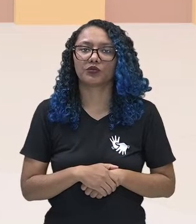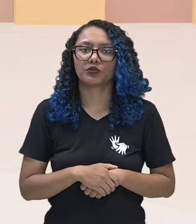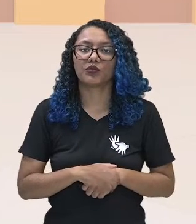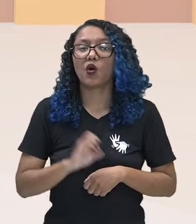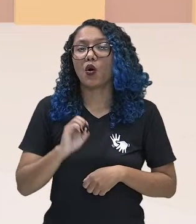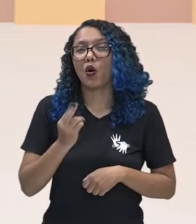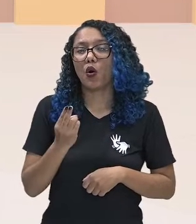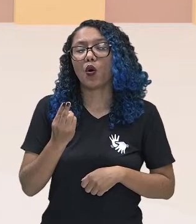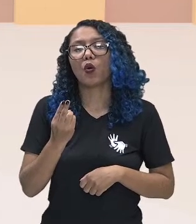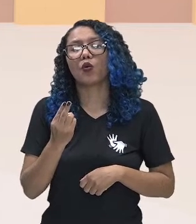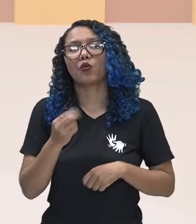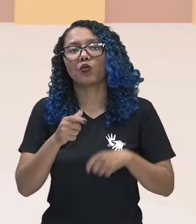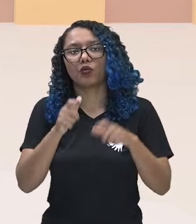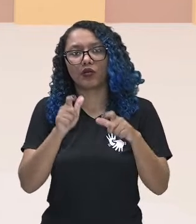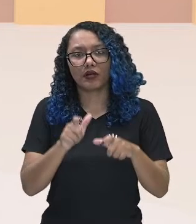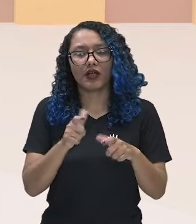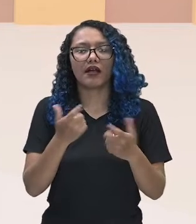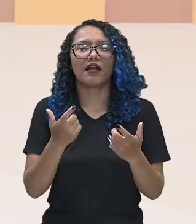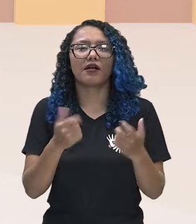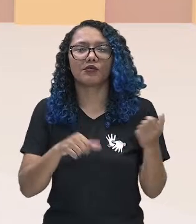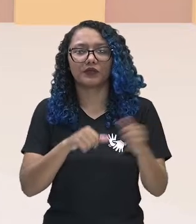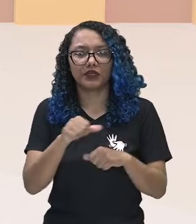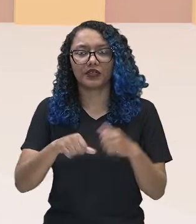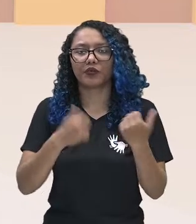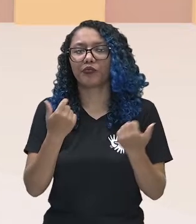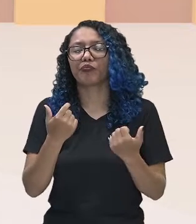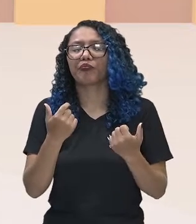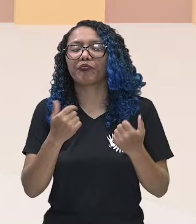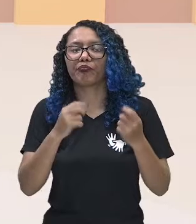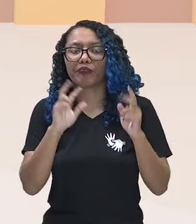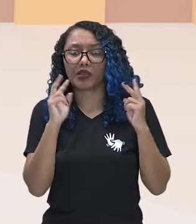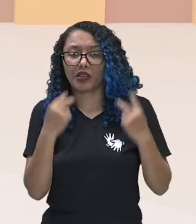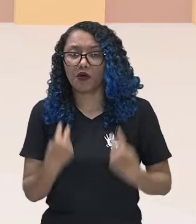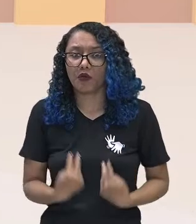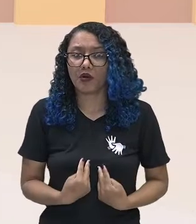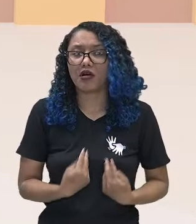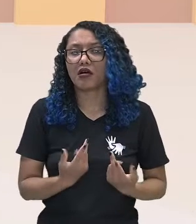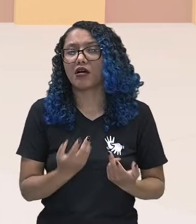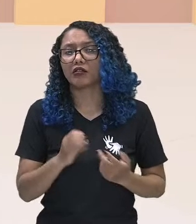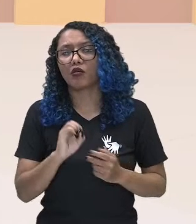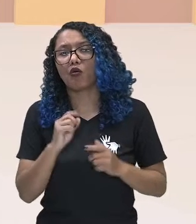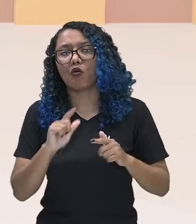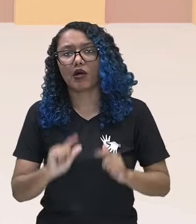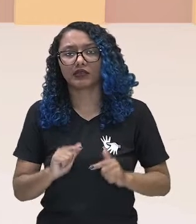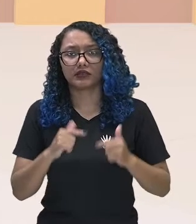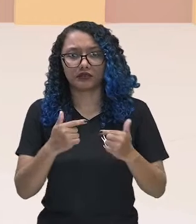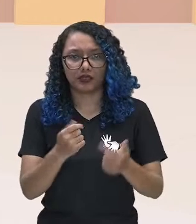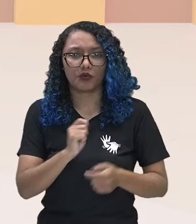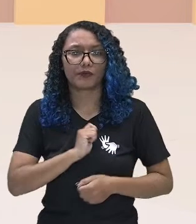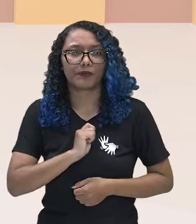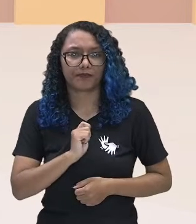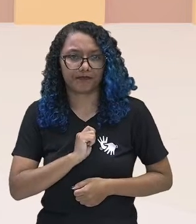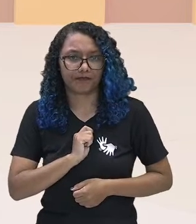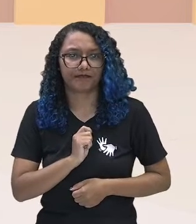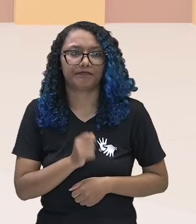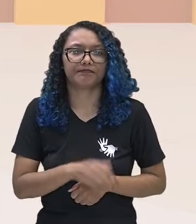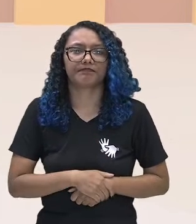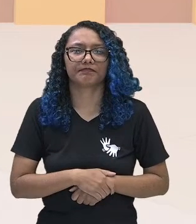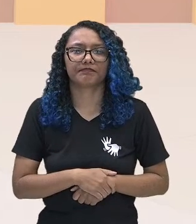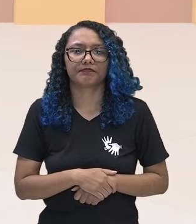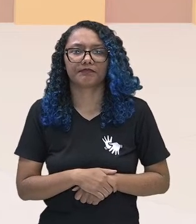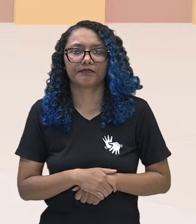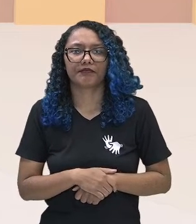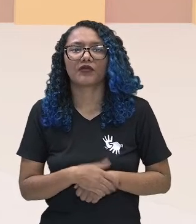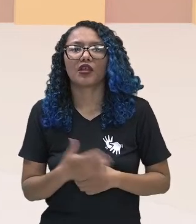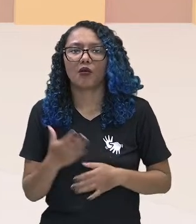espaço construído, modificado pelo homem, ou pela ação antrópica. Então, ele é aí construído pela ação